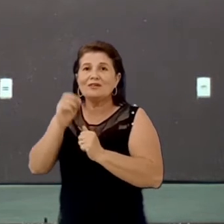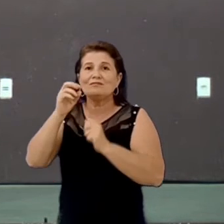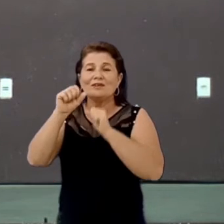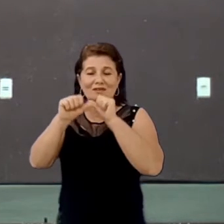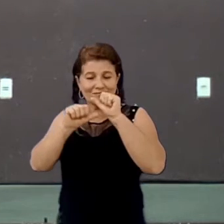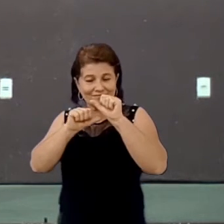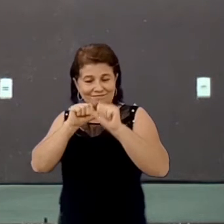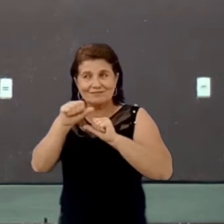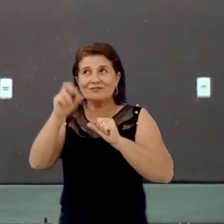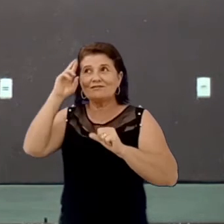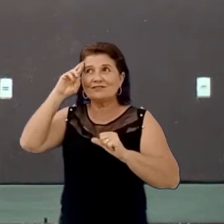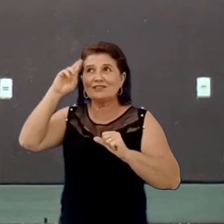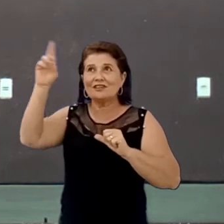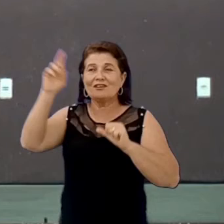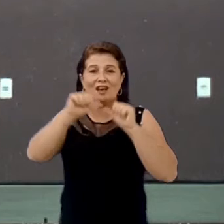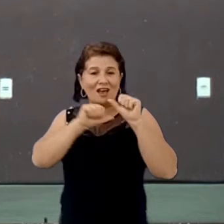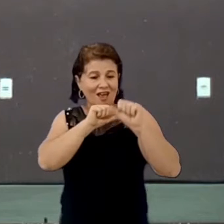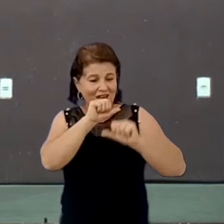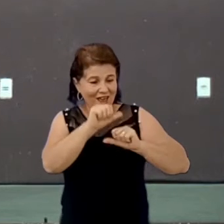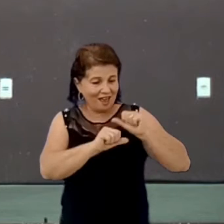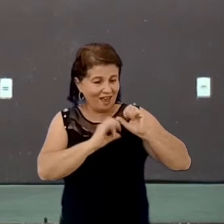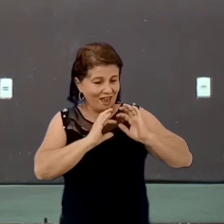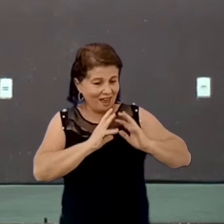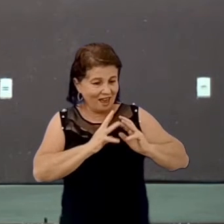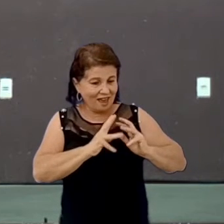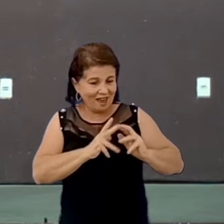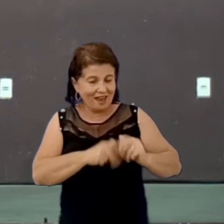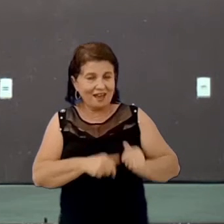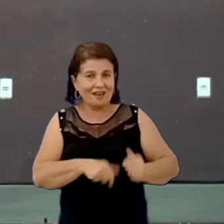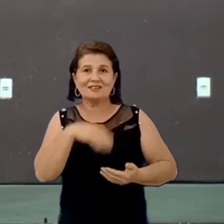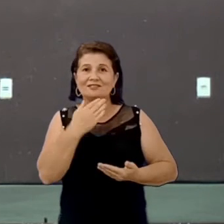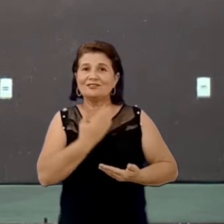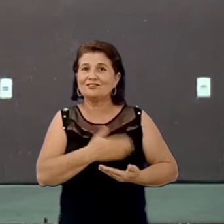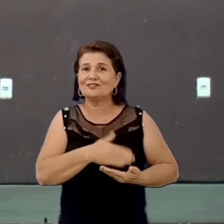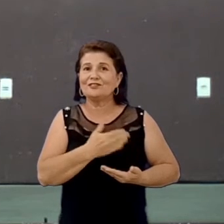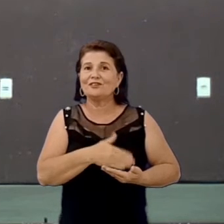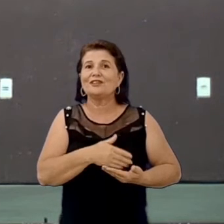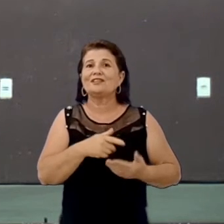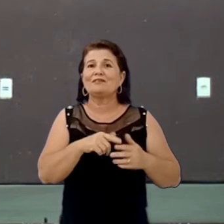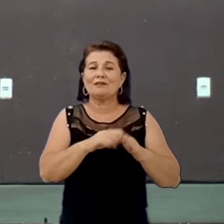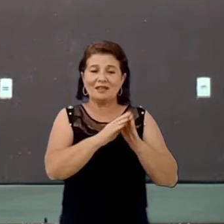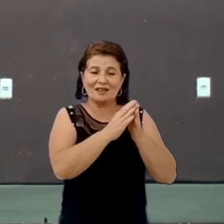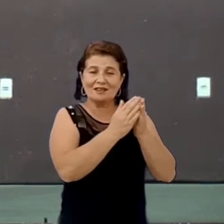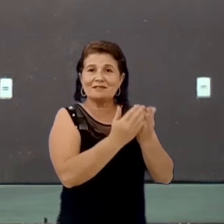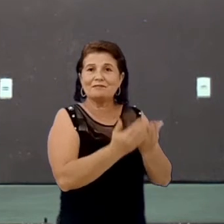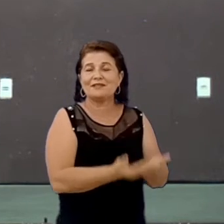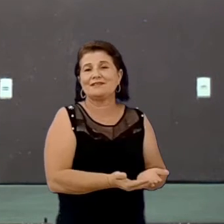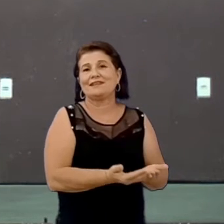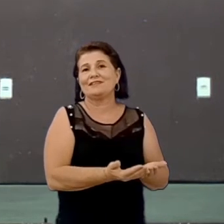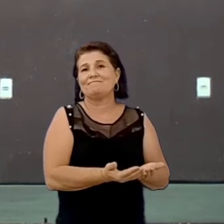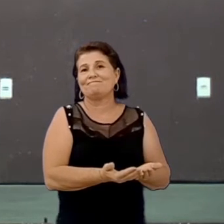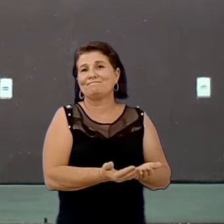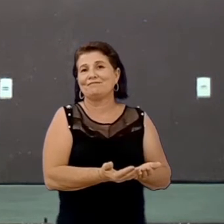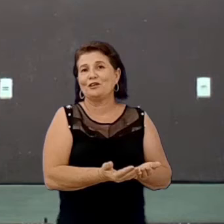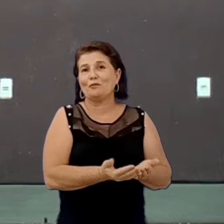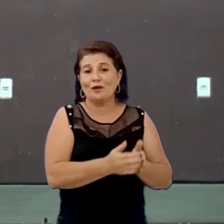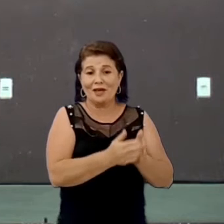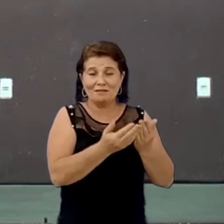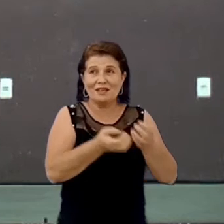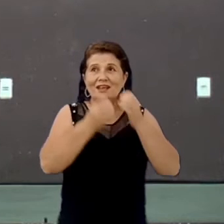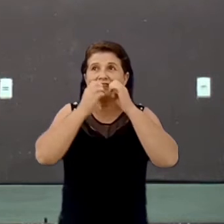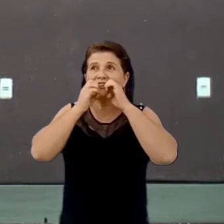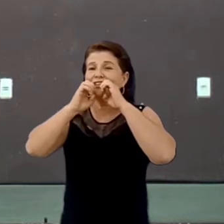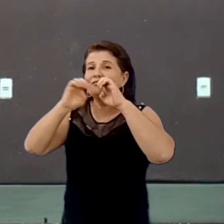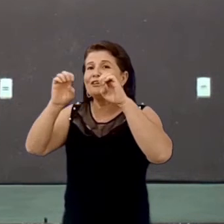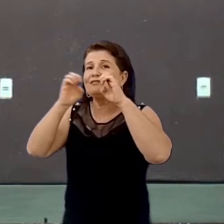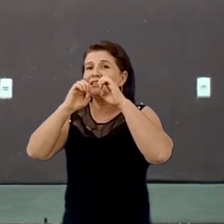teu coração, através dessa verdade, através dessa mensagem. Porque a mensagem do Evangelho diz